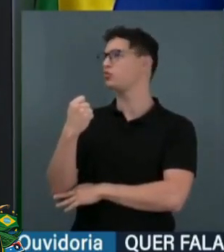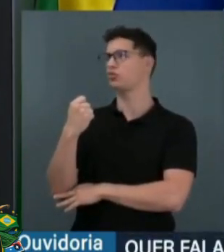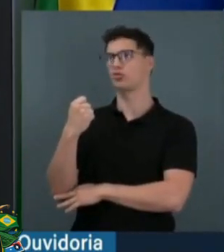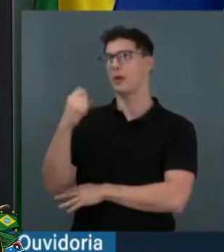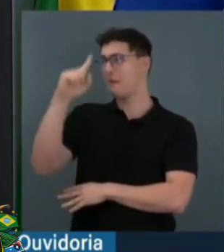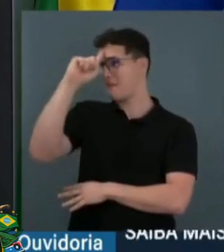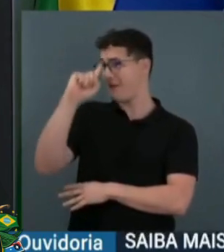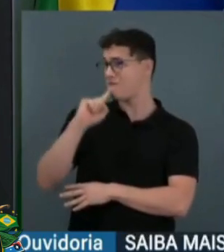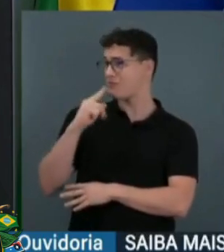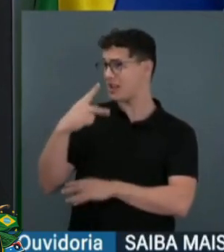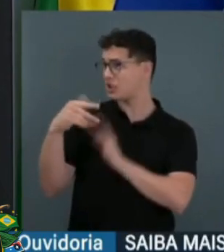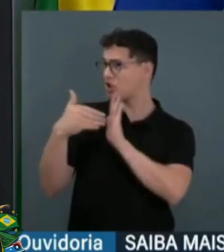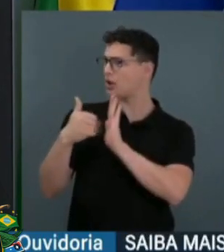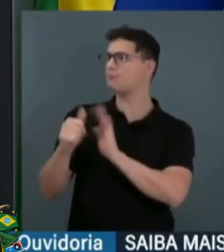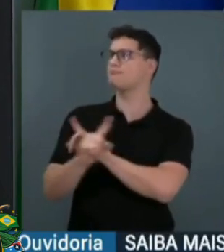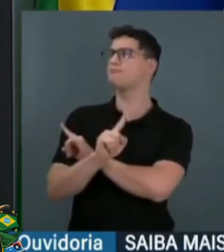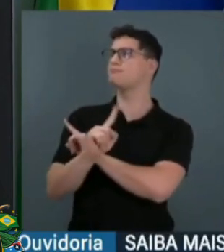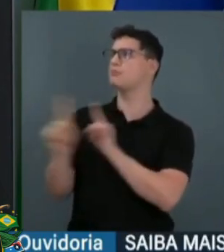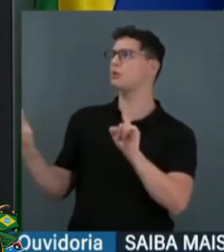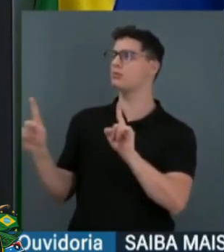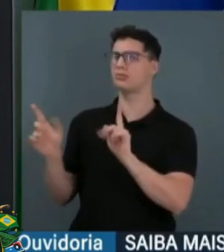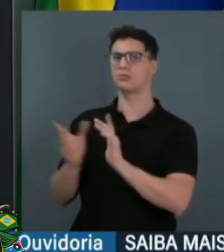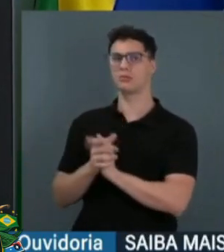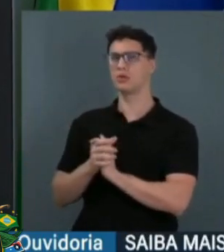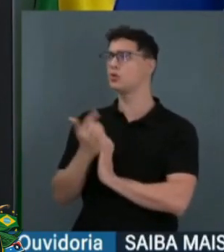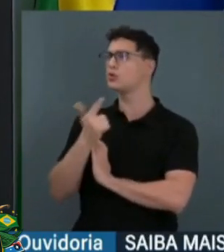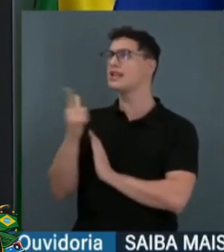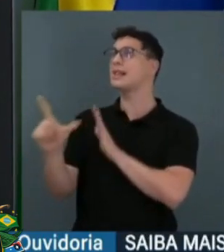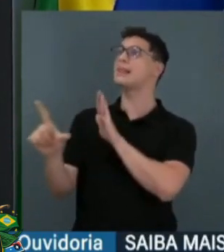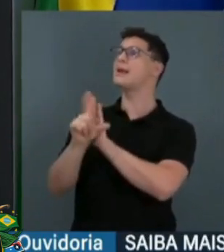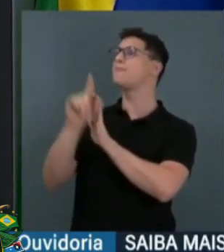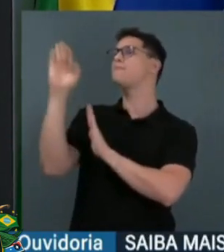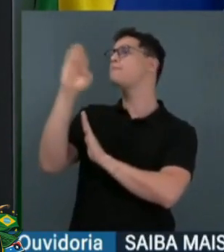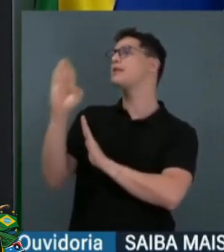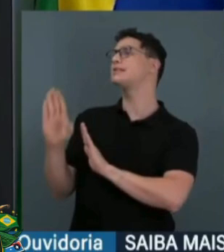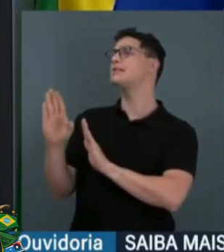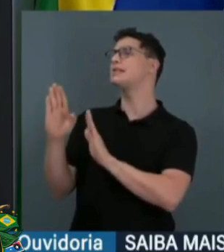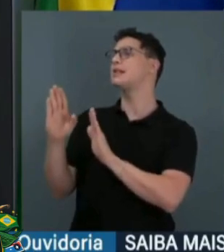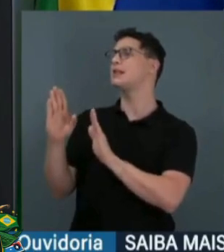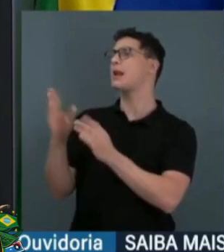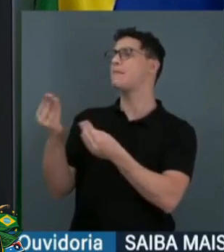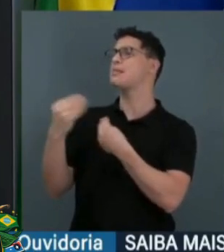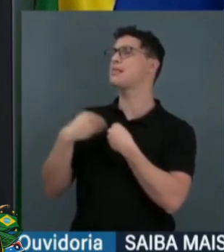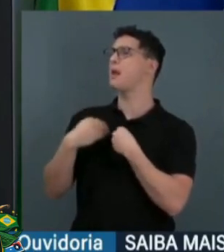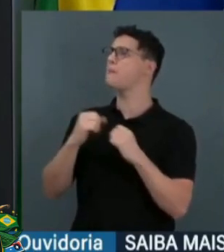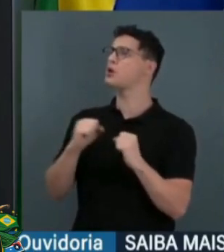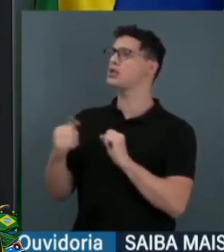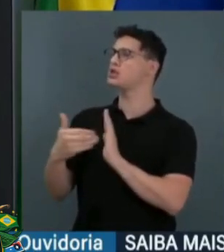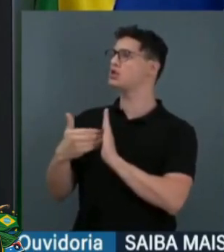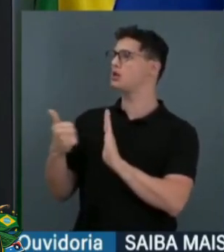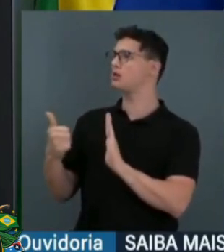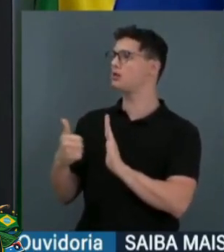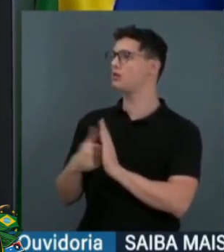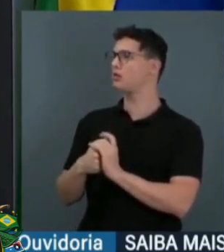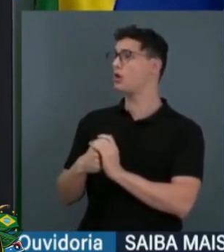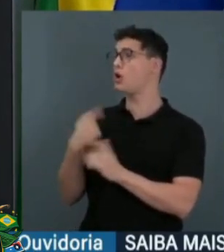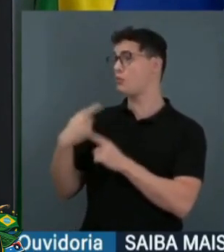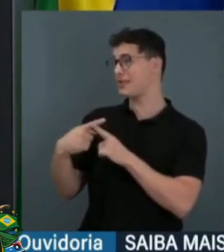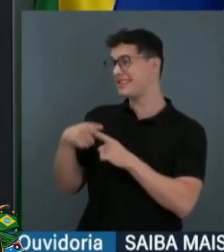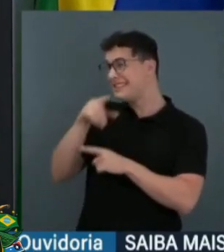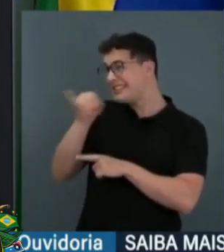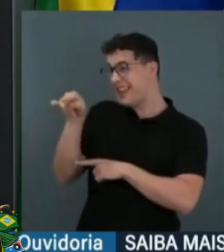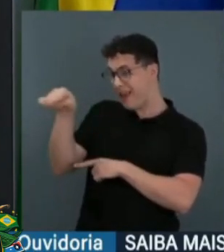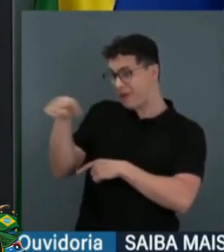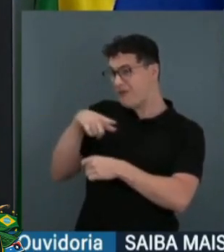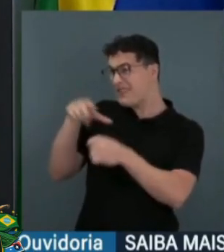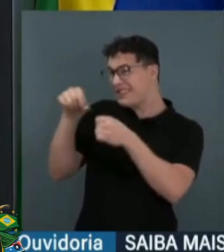página do senador. Não há nenhuma lei brasileira que me dê essa autonomia. Porque até que se eu fizesse isso,